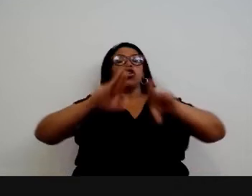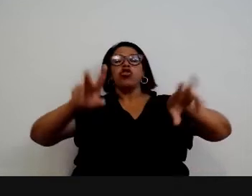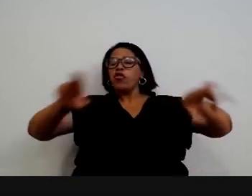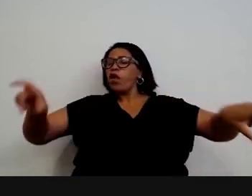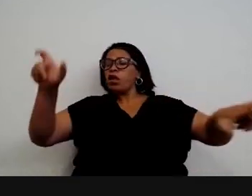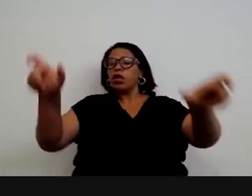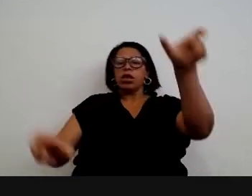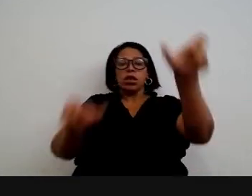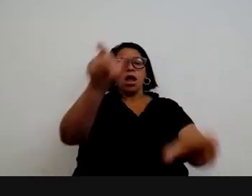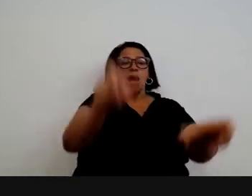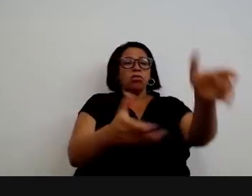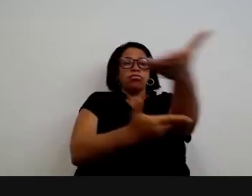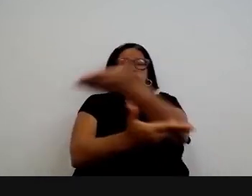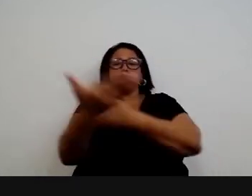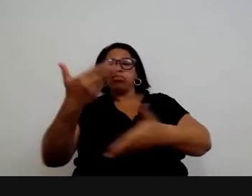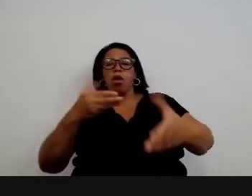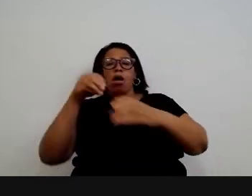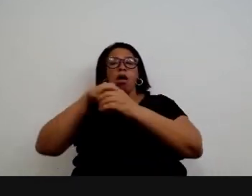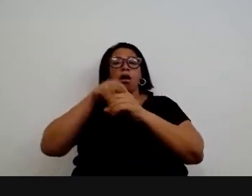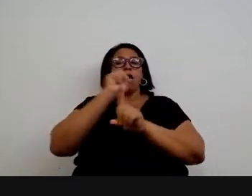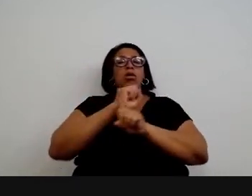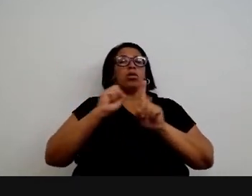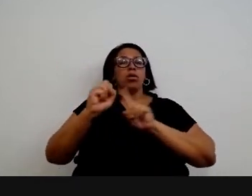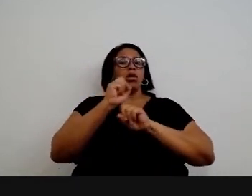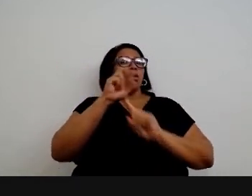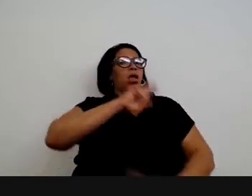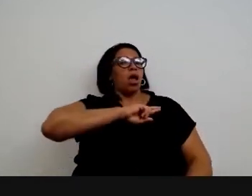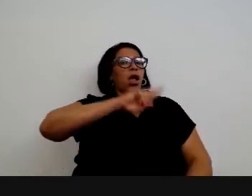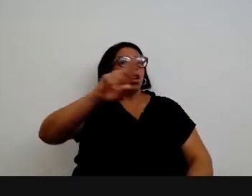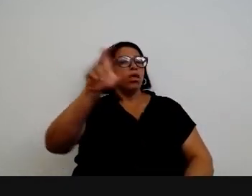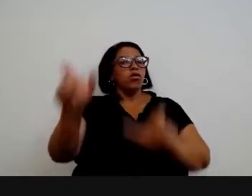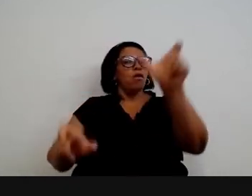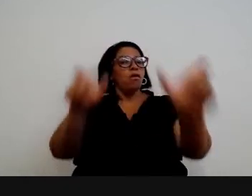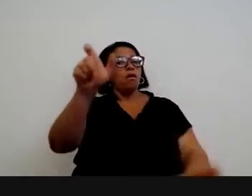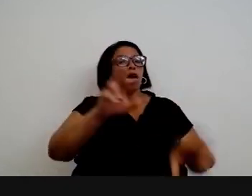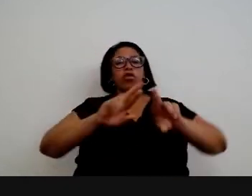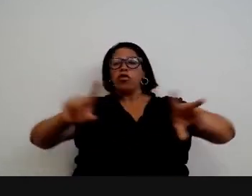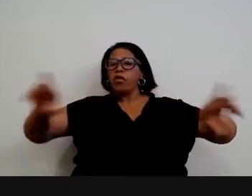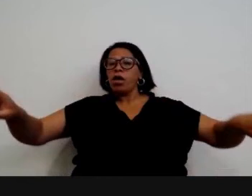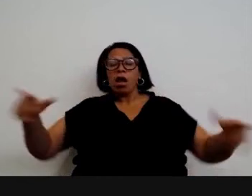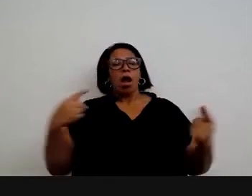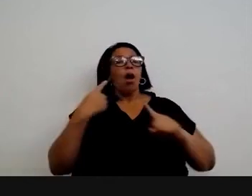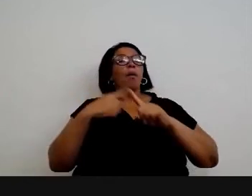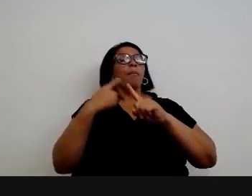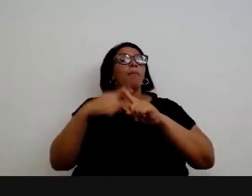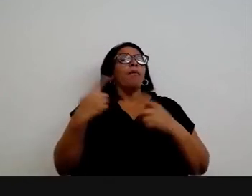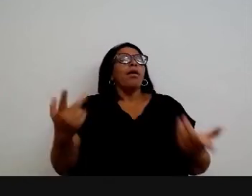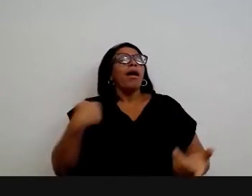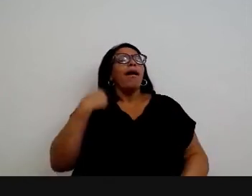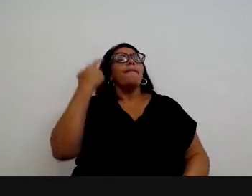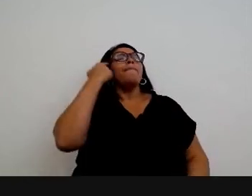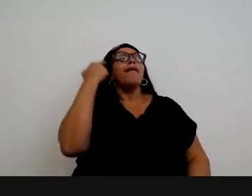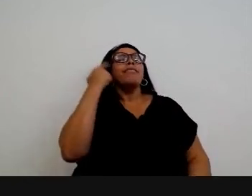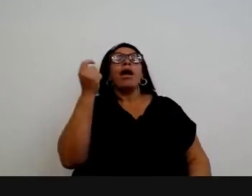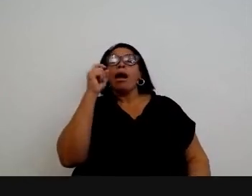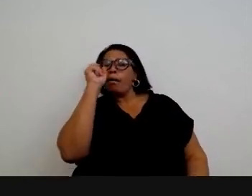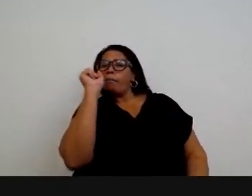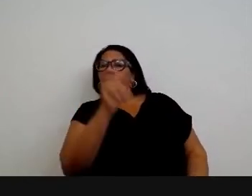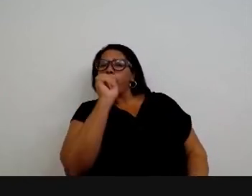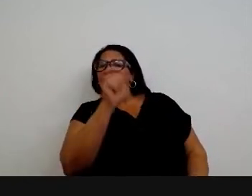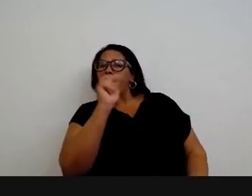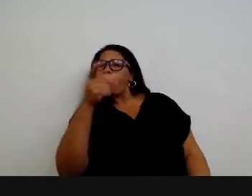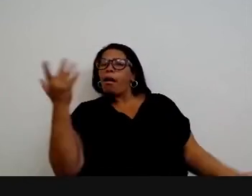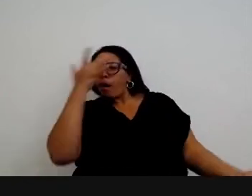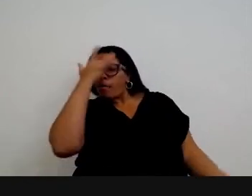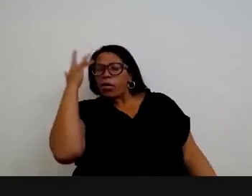que possa conviver dentro de uma sociedade. Então, o que a gente precisa aí, emendando a segunda pergunta, pensar para que isso se torne...